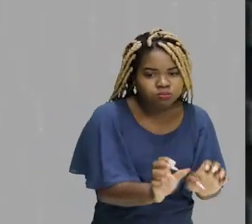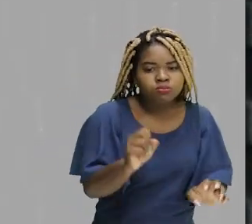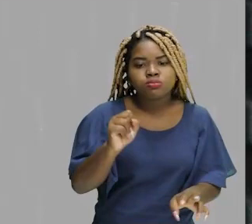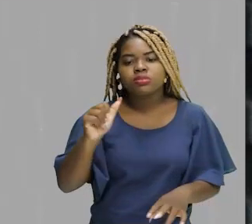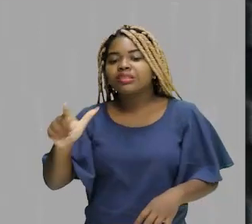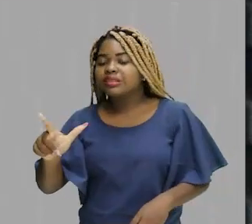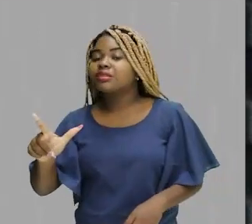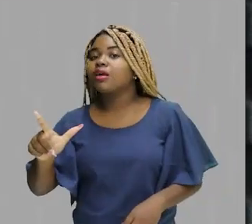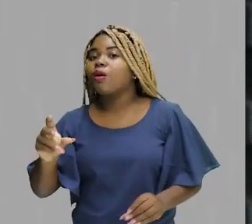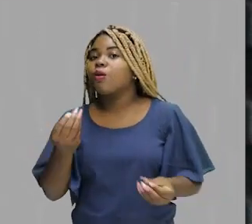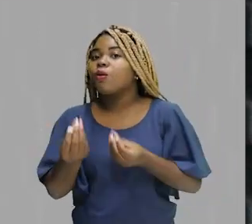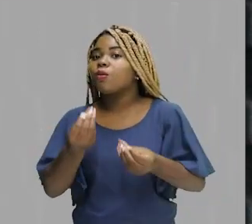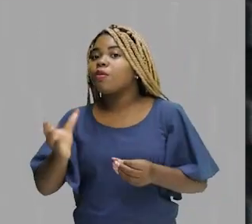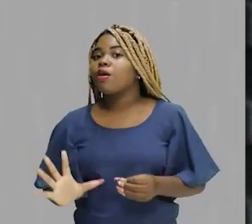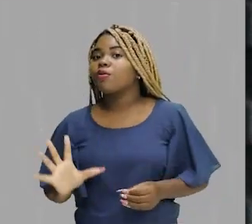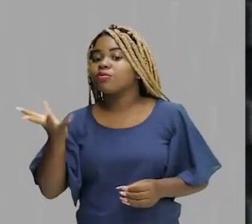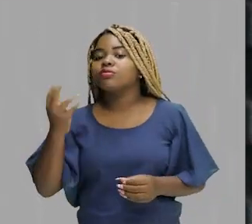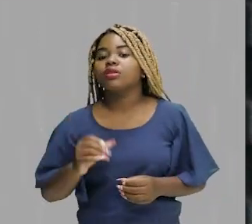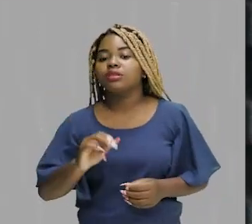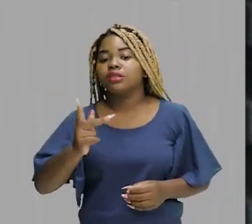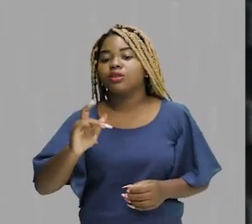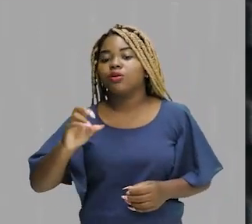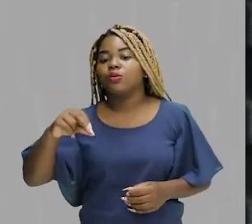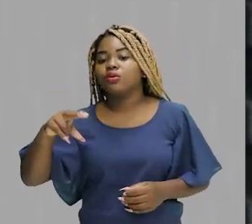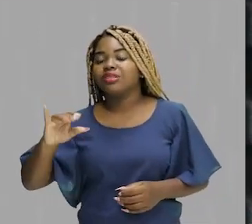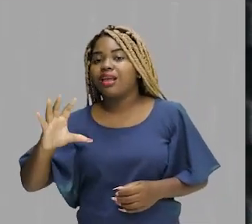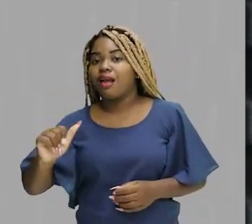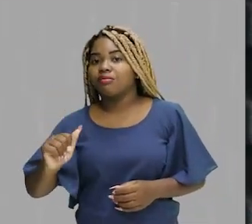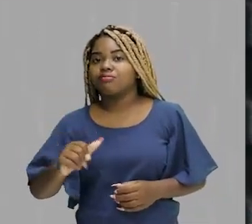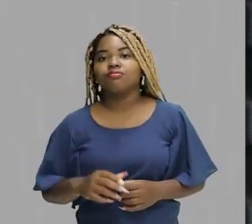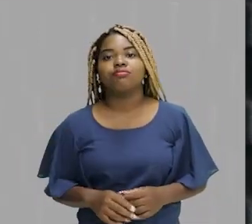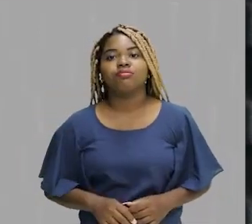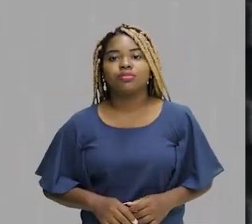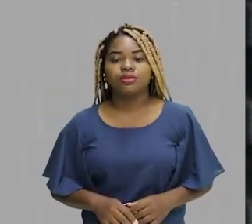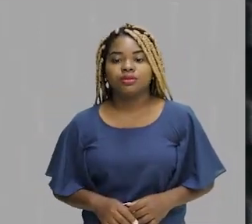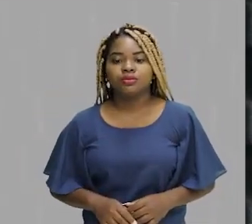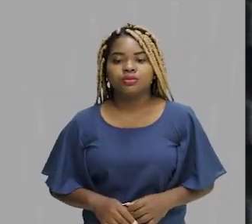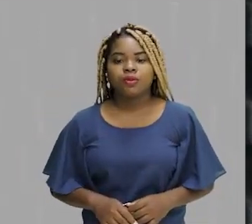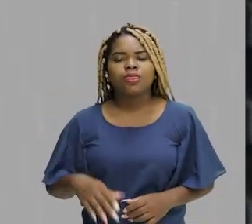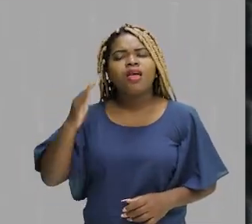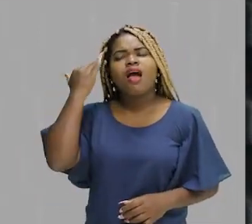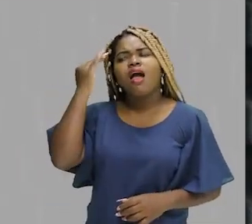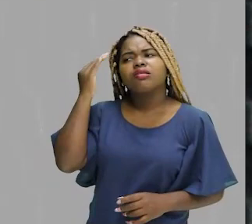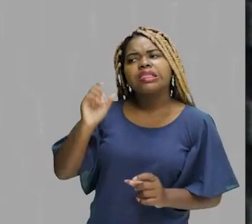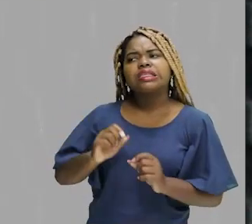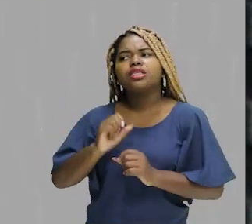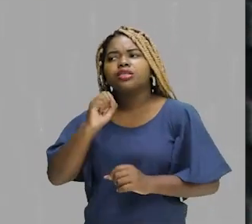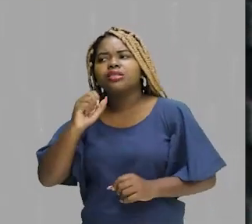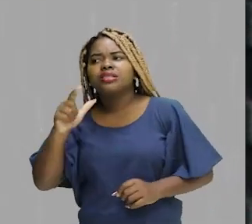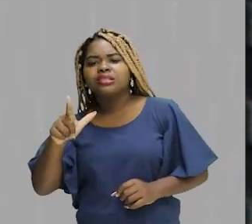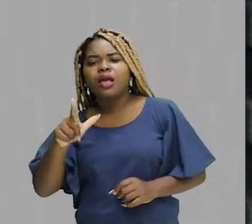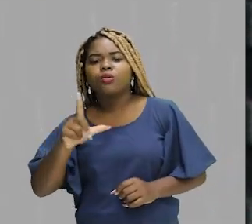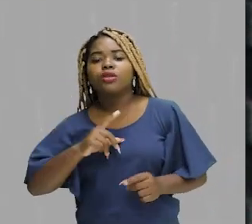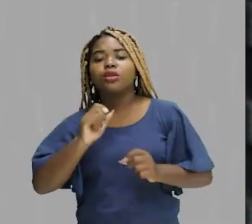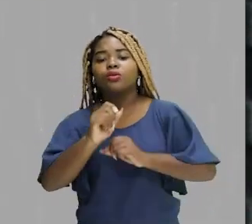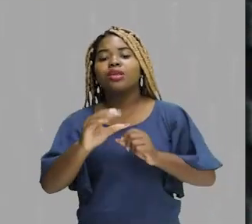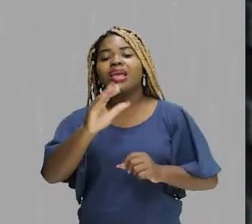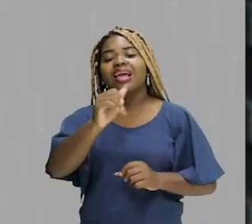da fórmula iônica do sal. Então, nós sabemos que um sal ele é formado por um cátion,